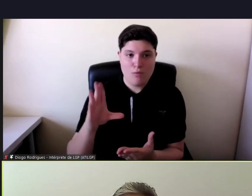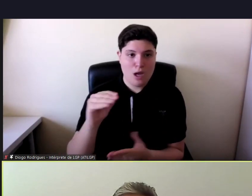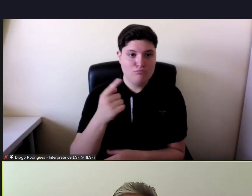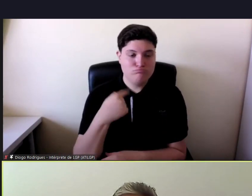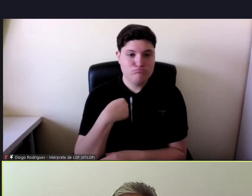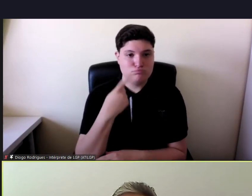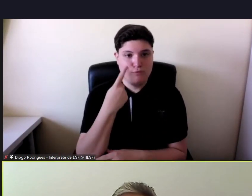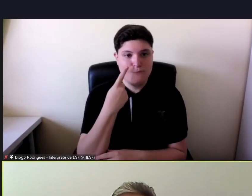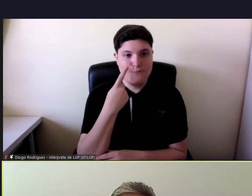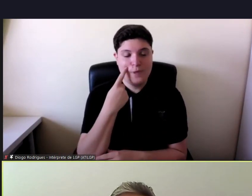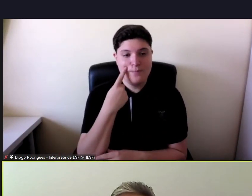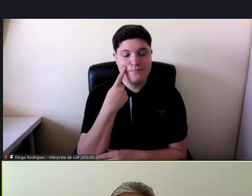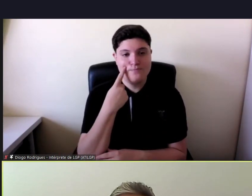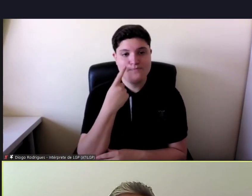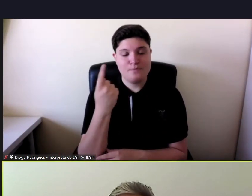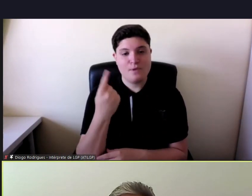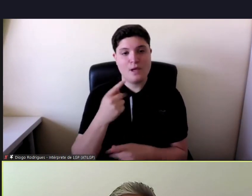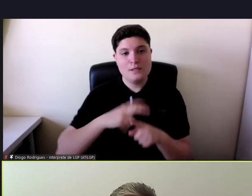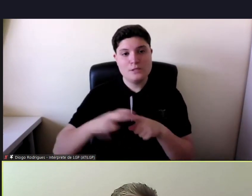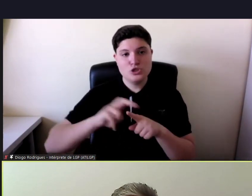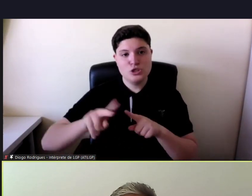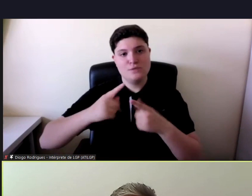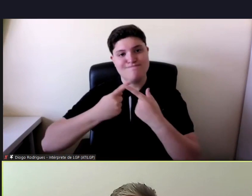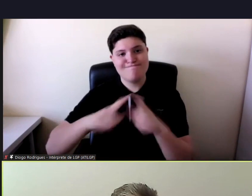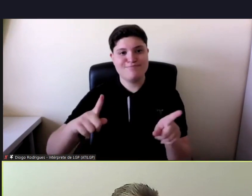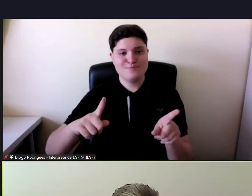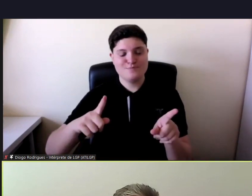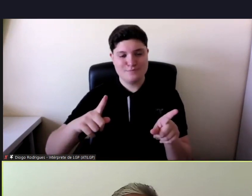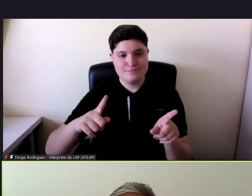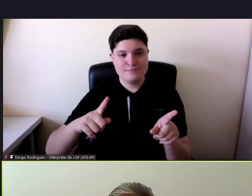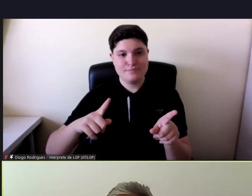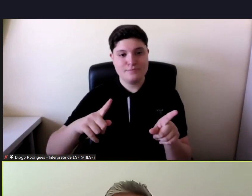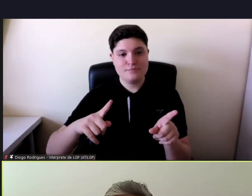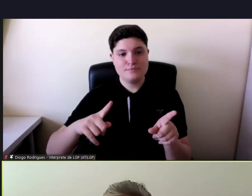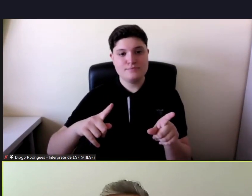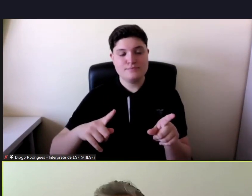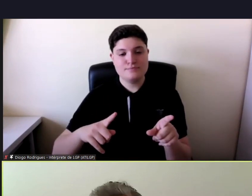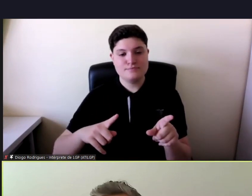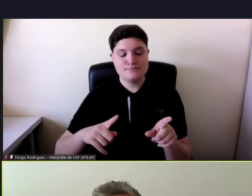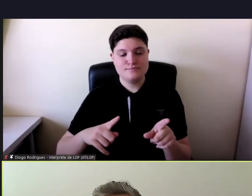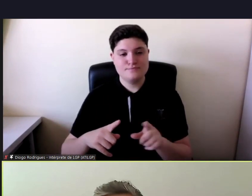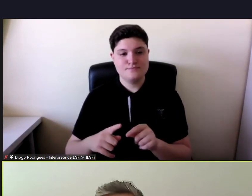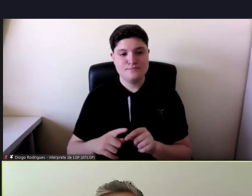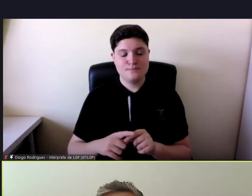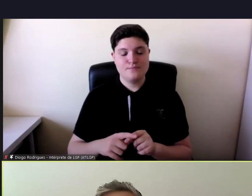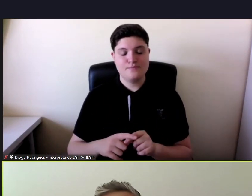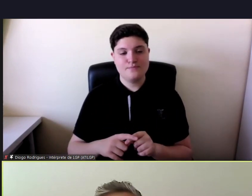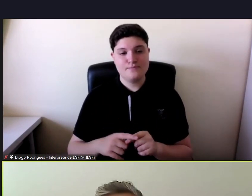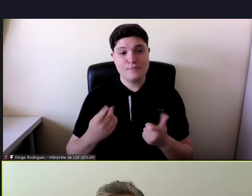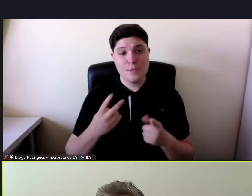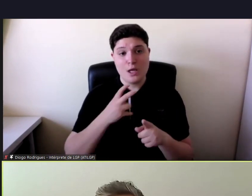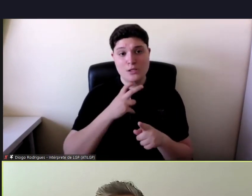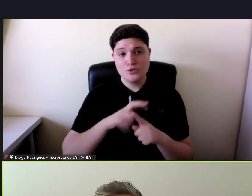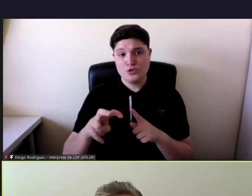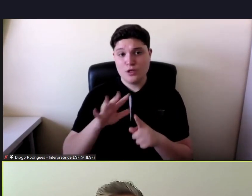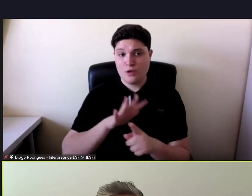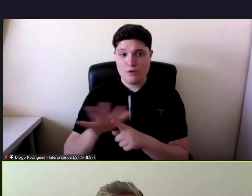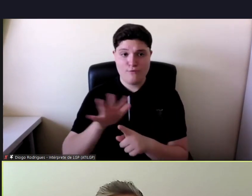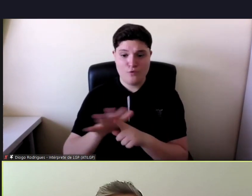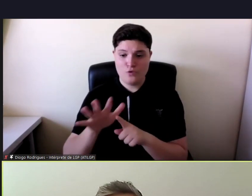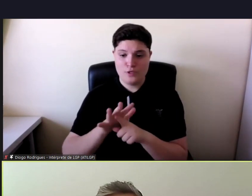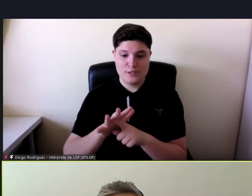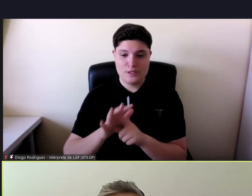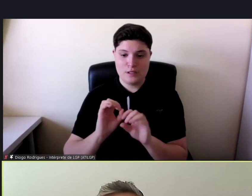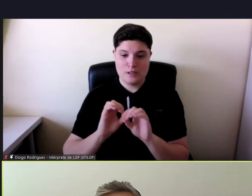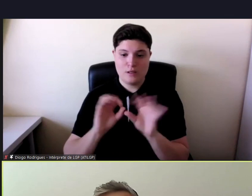a falhar e que cada vez os relatórios do IPCC e outros dizem que já não temos sequer caminho credível para 1.5